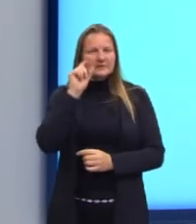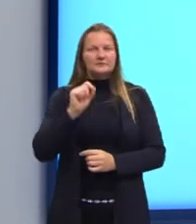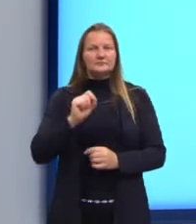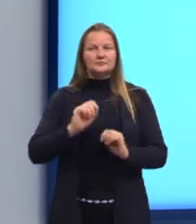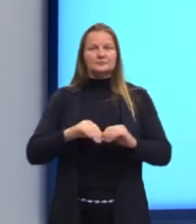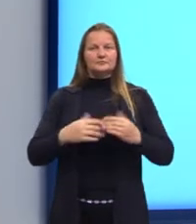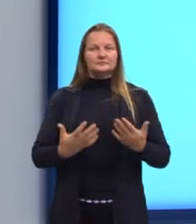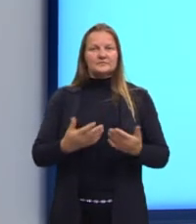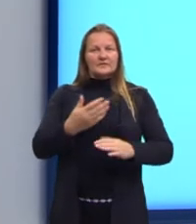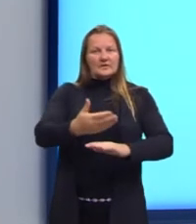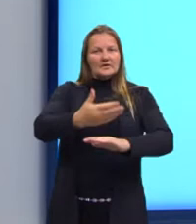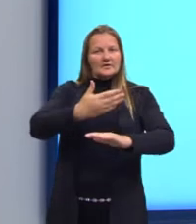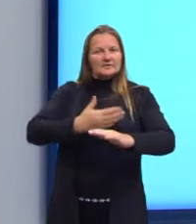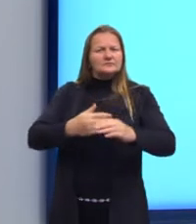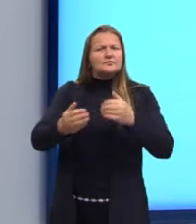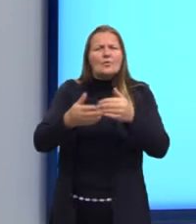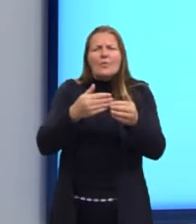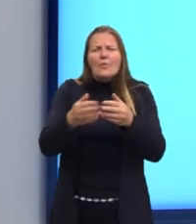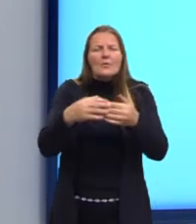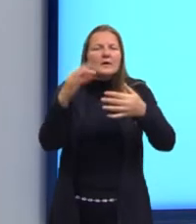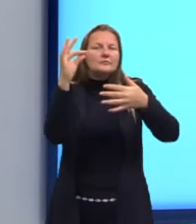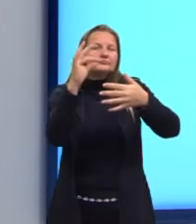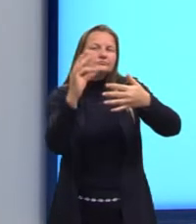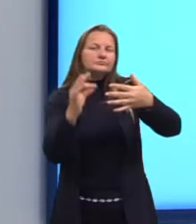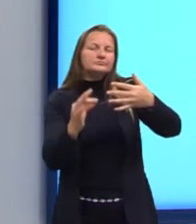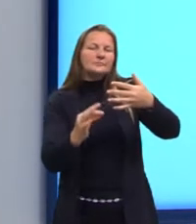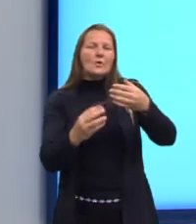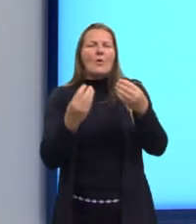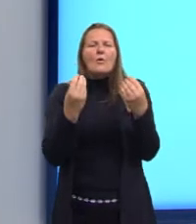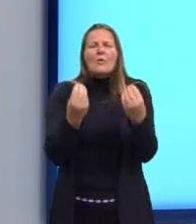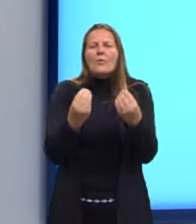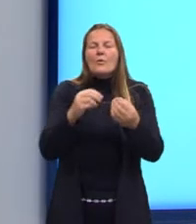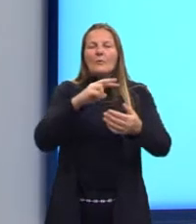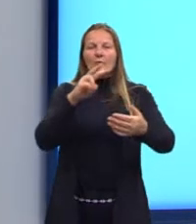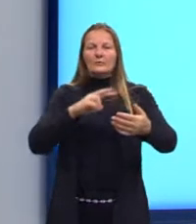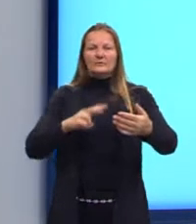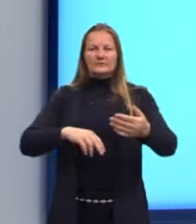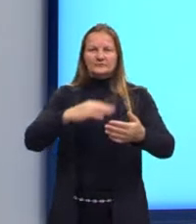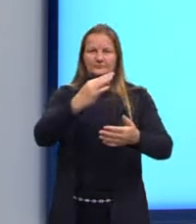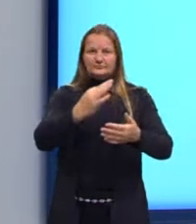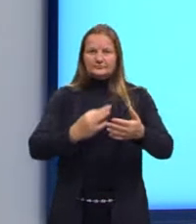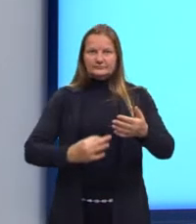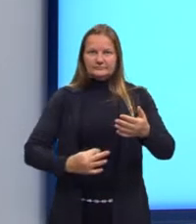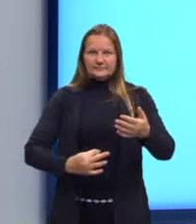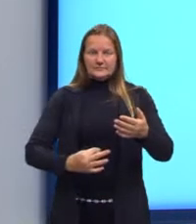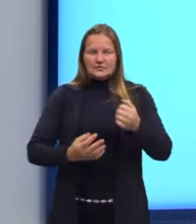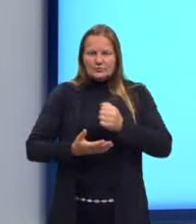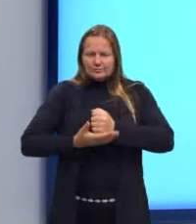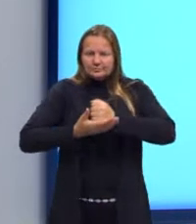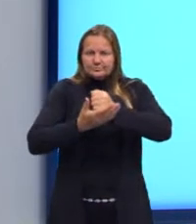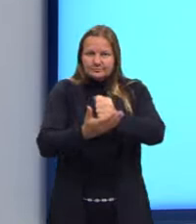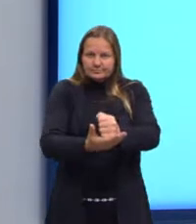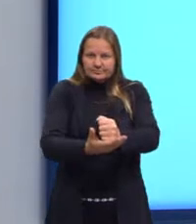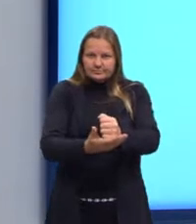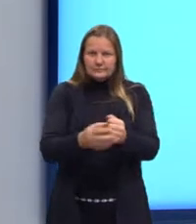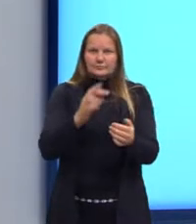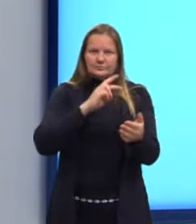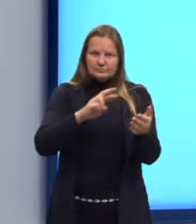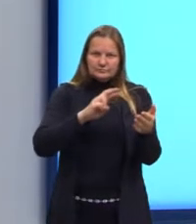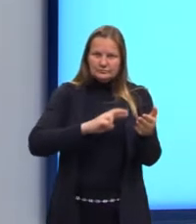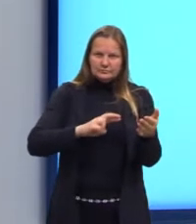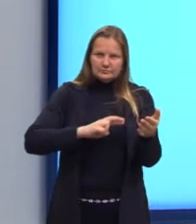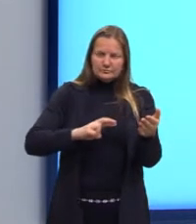antes de qualquer detalhamento sobre Como ler os textos de apoio da redação